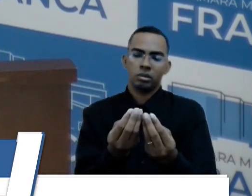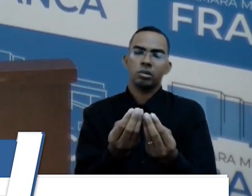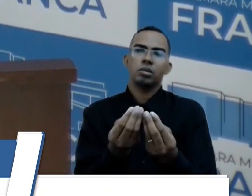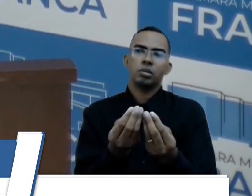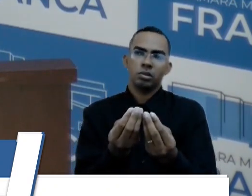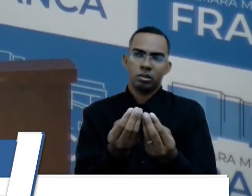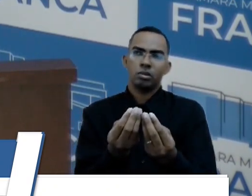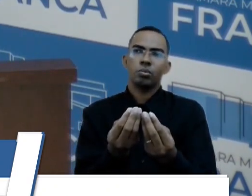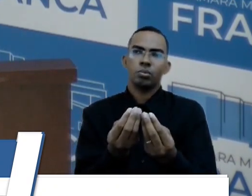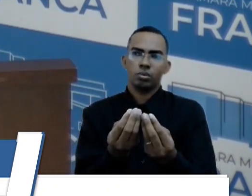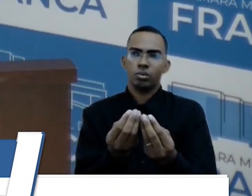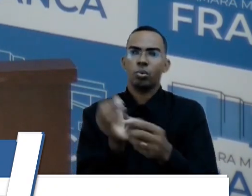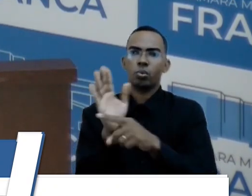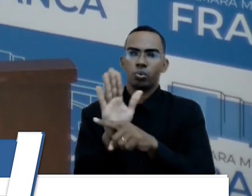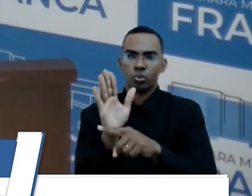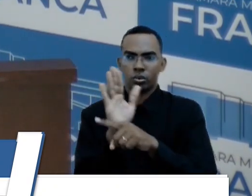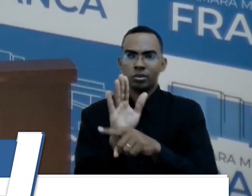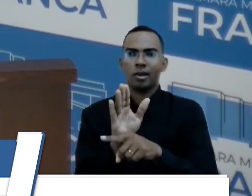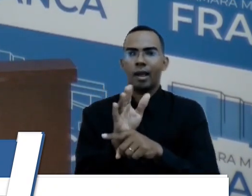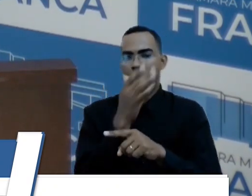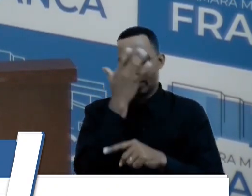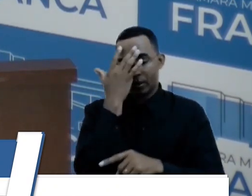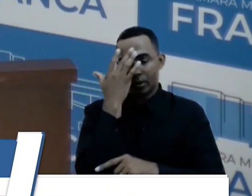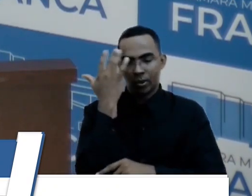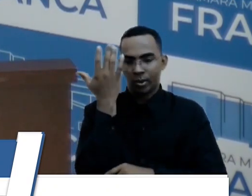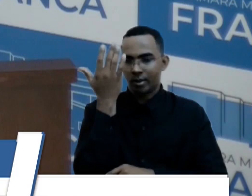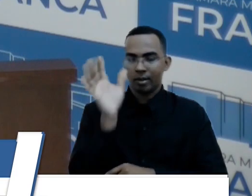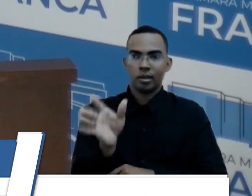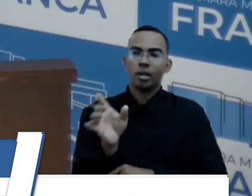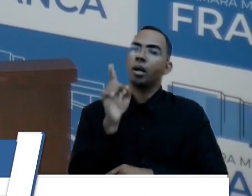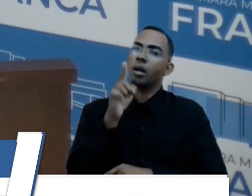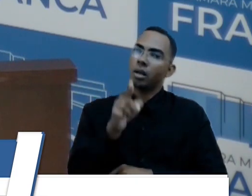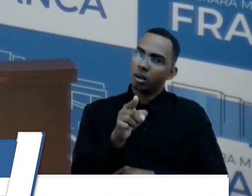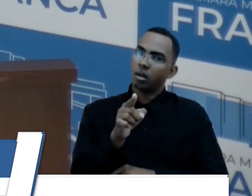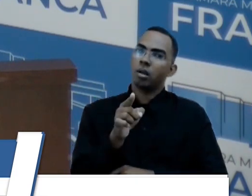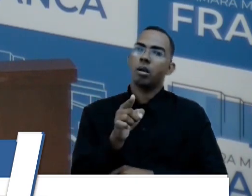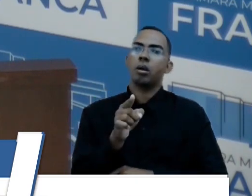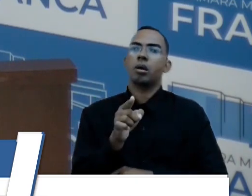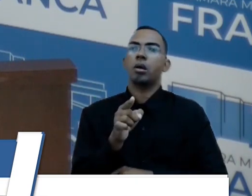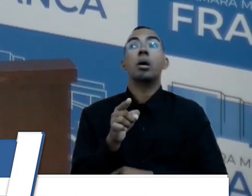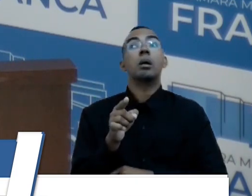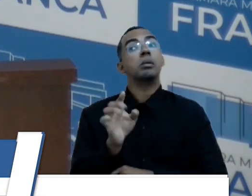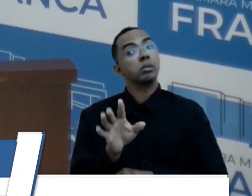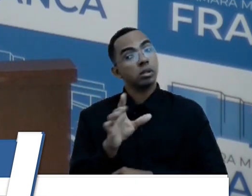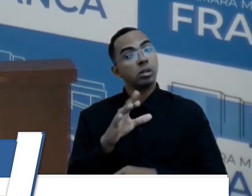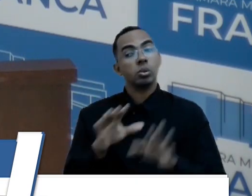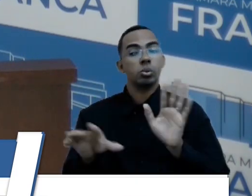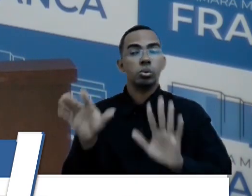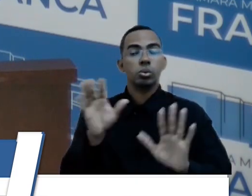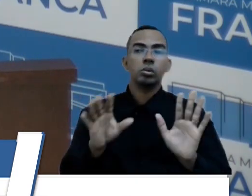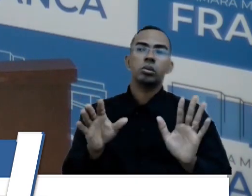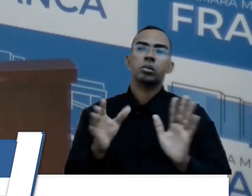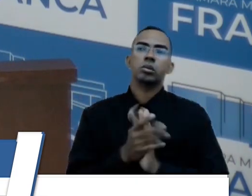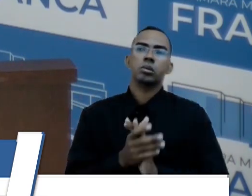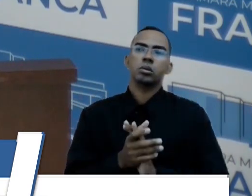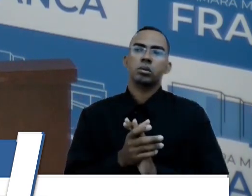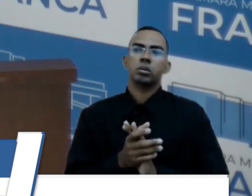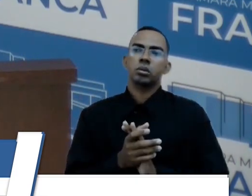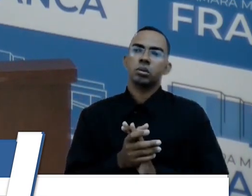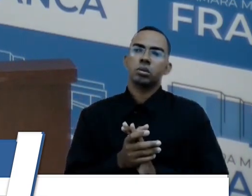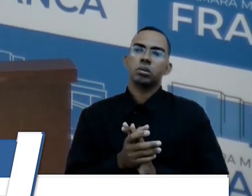ali uma ajuda. A pessoa não quer, fala para ele, fala, amigo, tua batata está assando. Uma parte, tua batata está